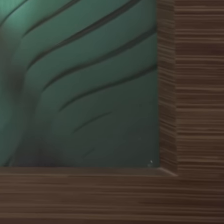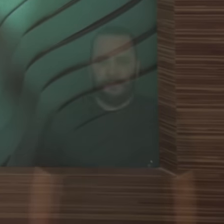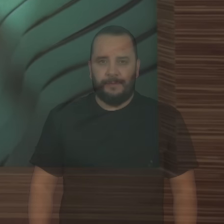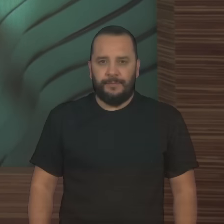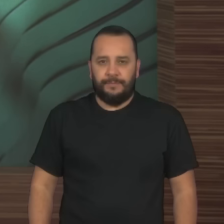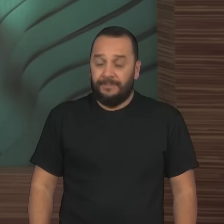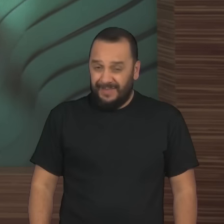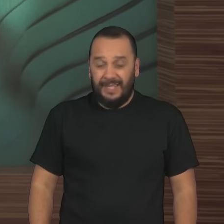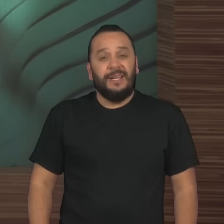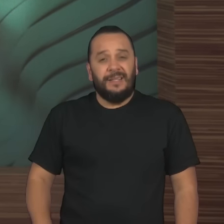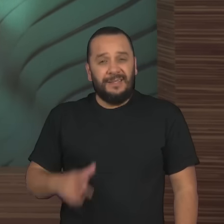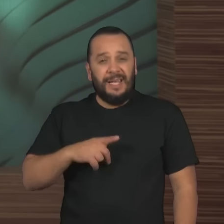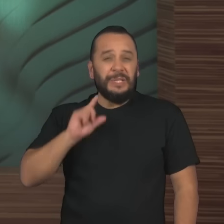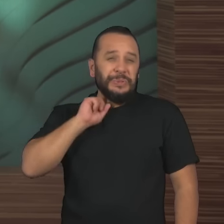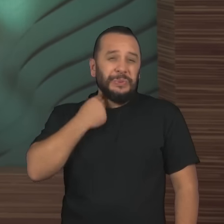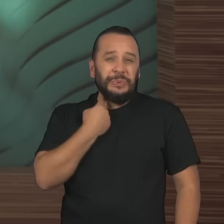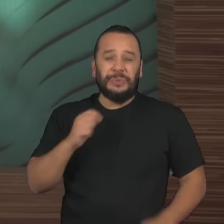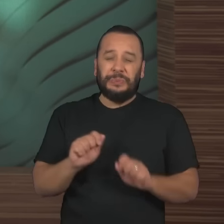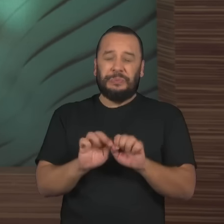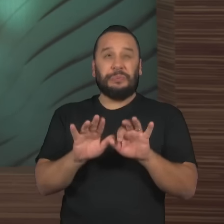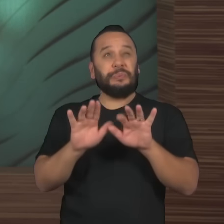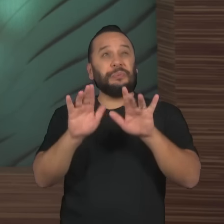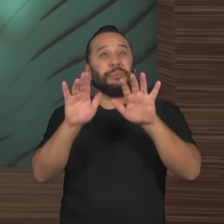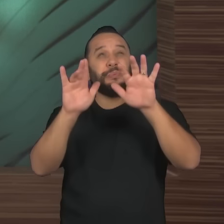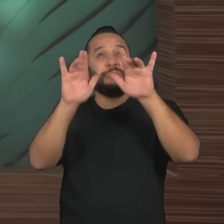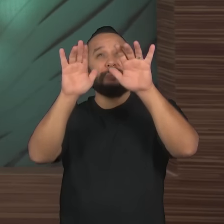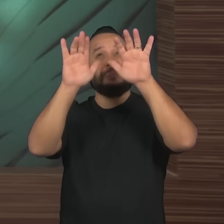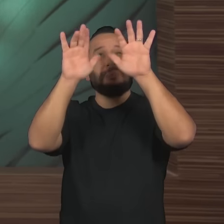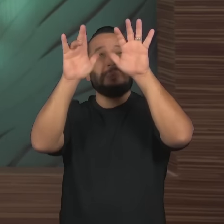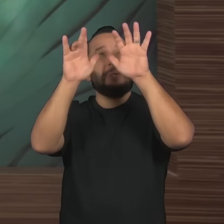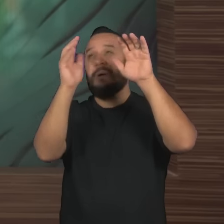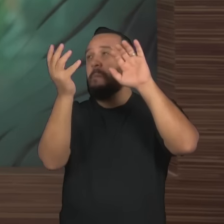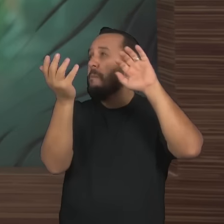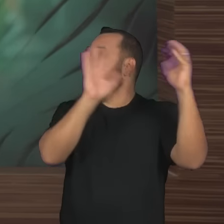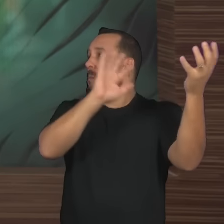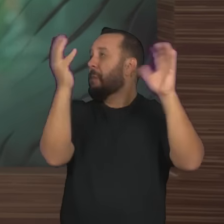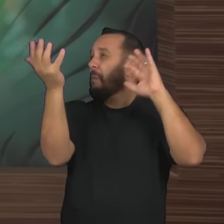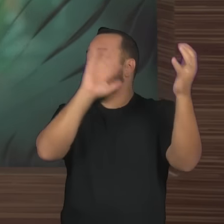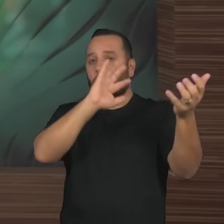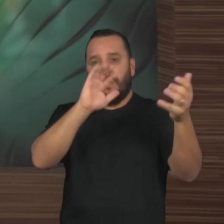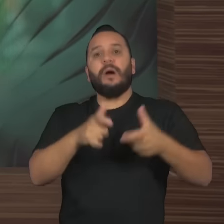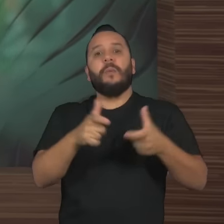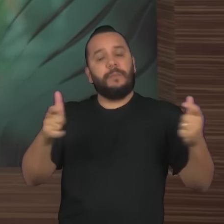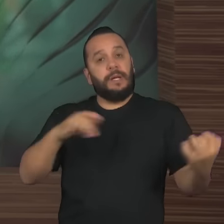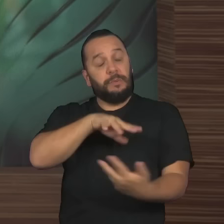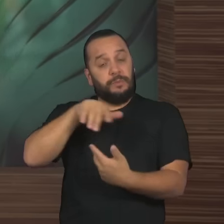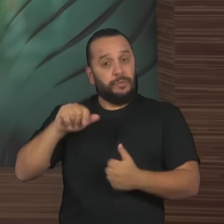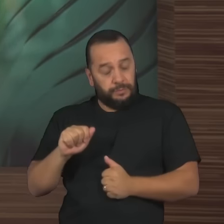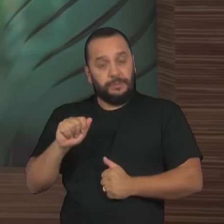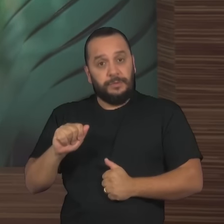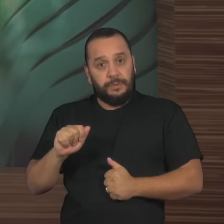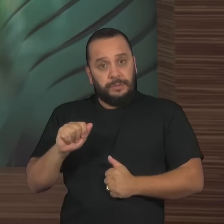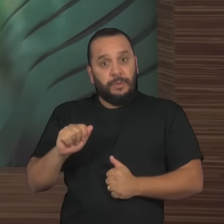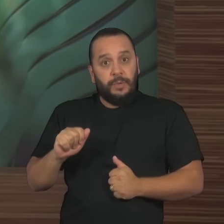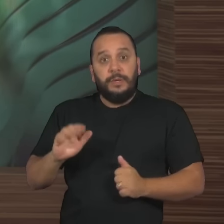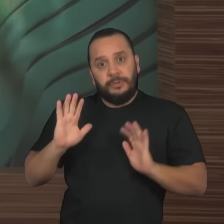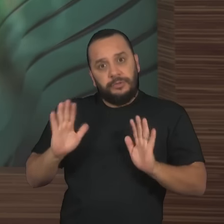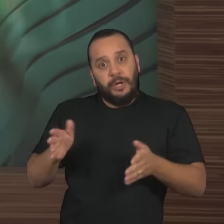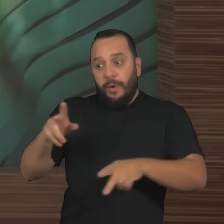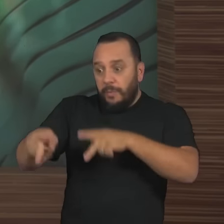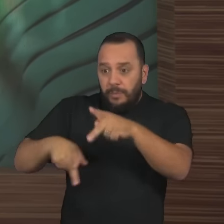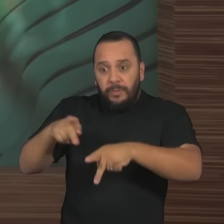As emissões de gases poluentes que causam as mudanças climáticas crescem no mundo todo, enquanto a humanidade sofre